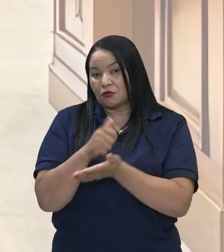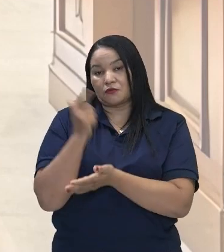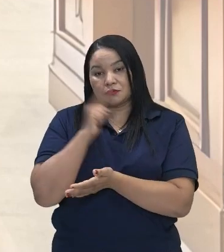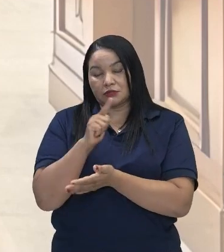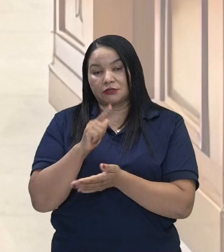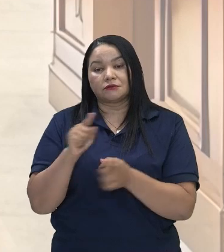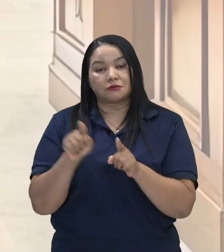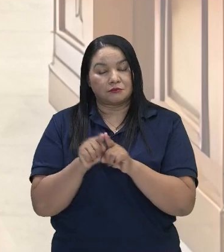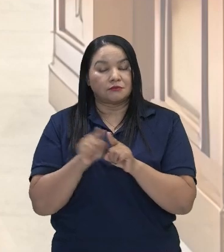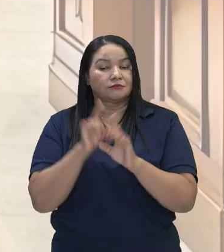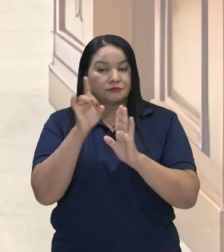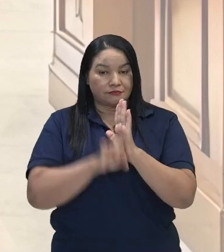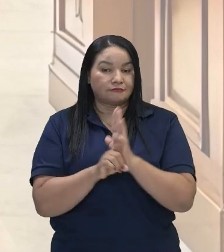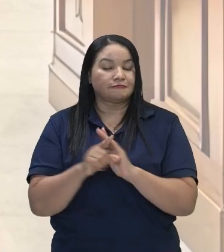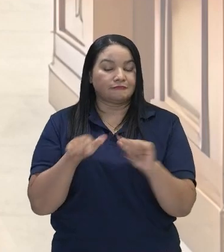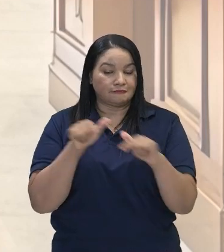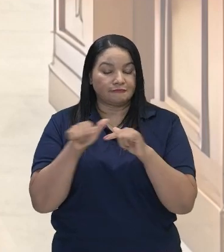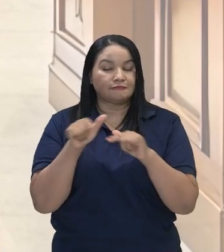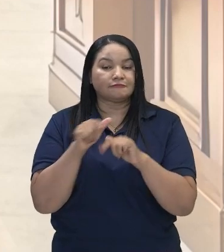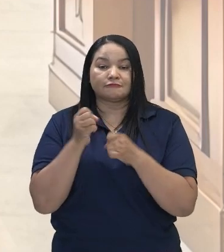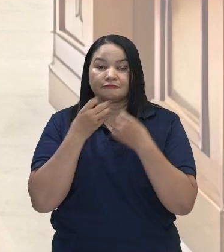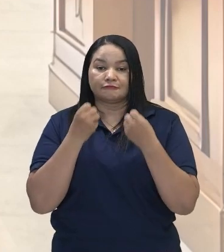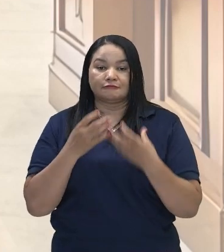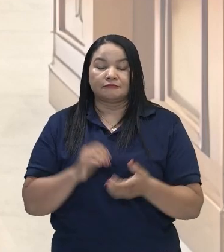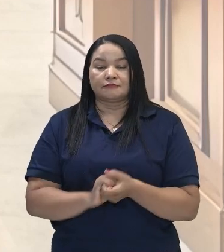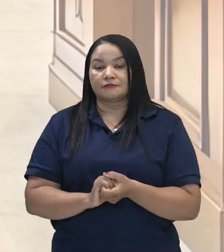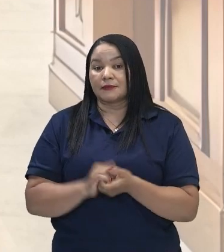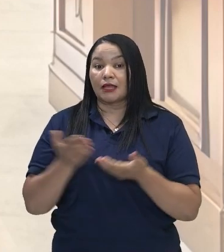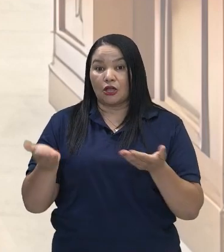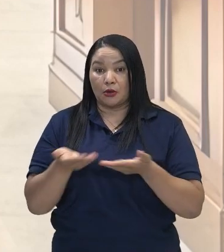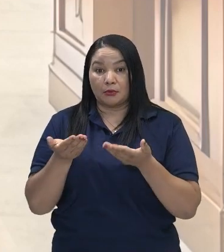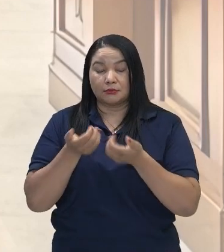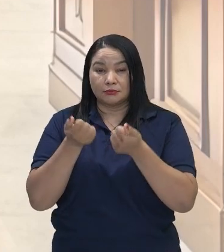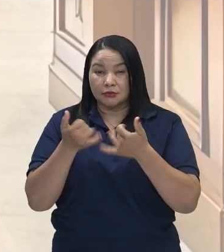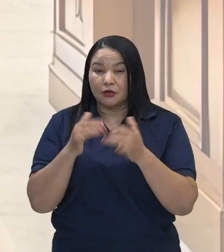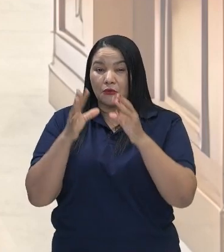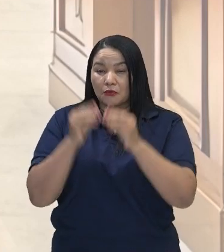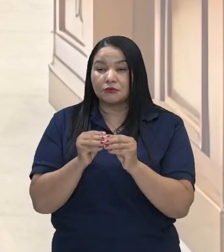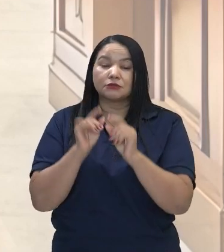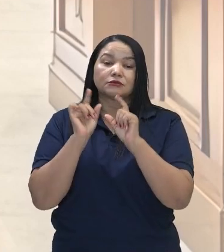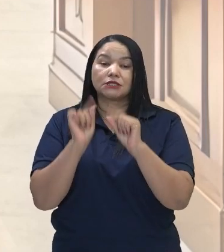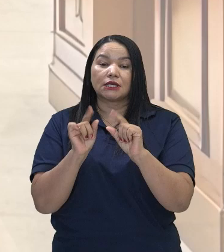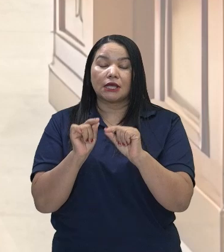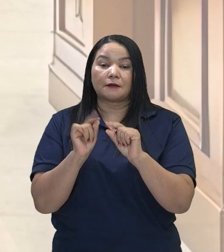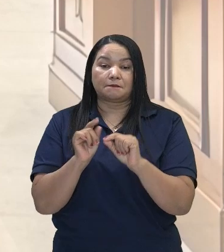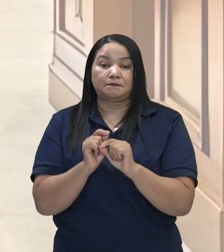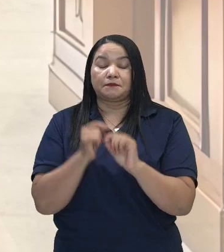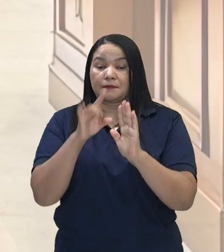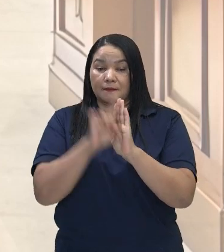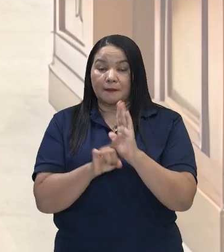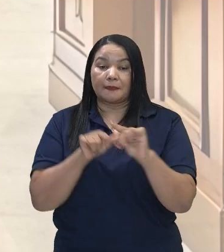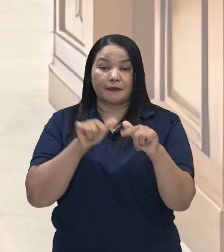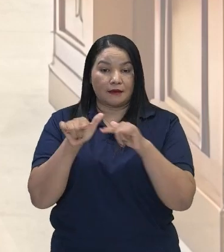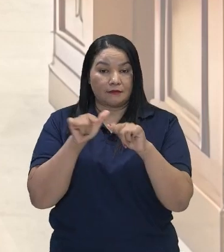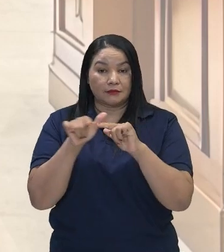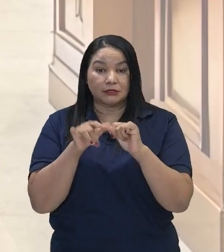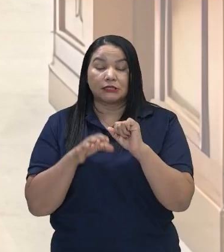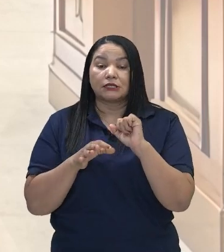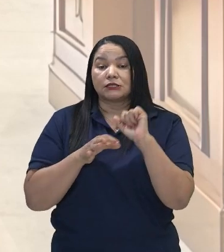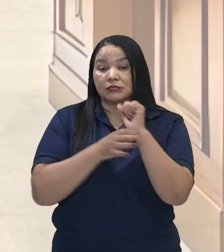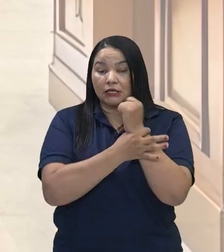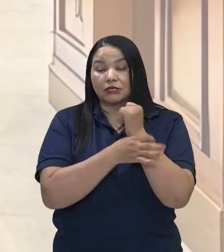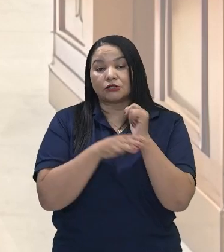dos direitos trabalhistas. Então, acho que nós podemos aqui chegar numa conclusão que os direitos trabalhistas ele assegura o